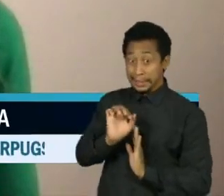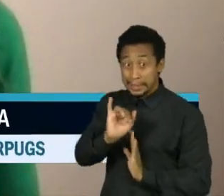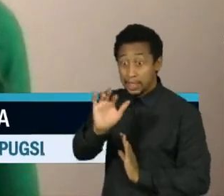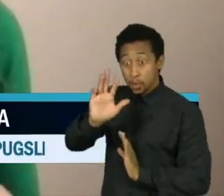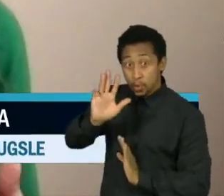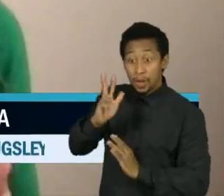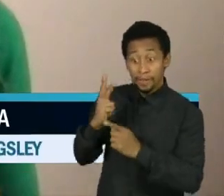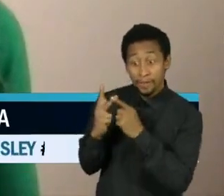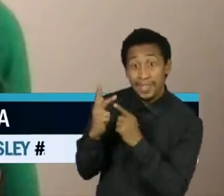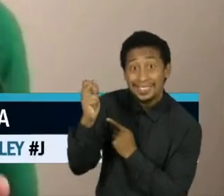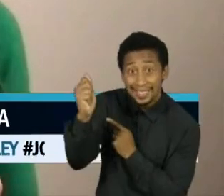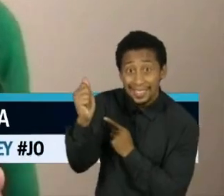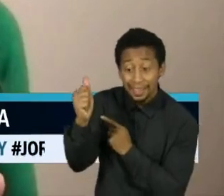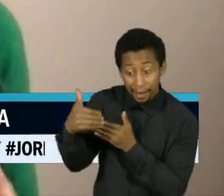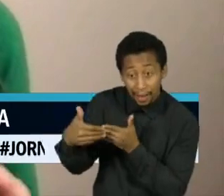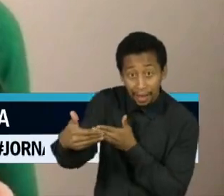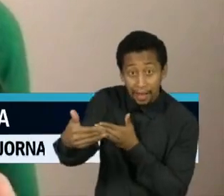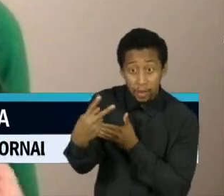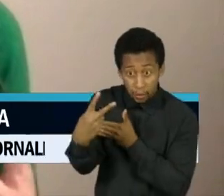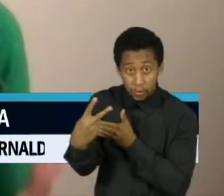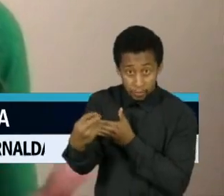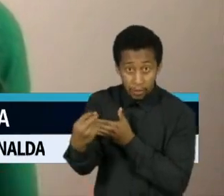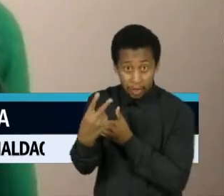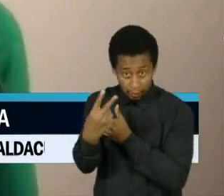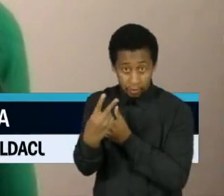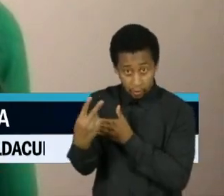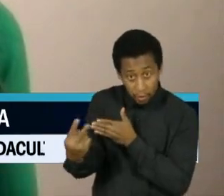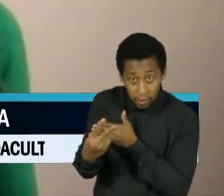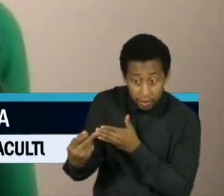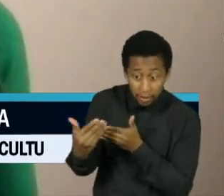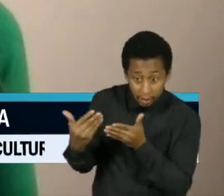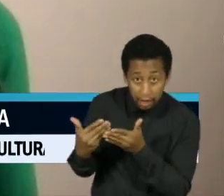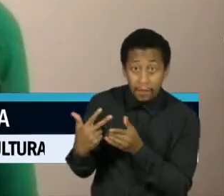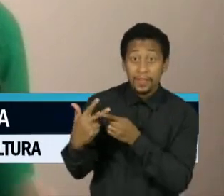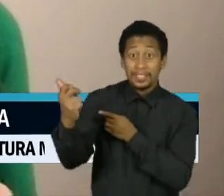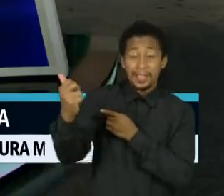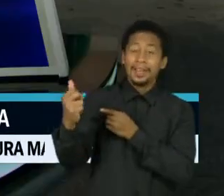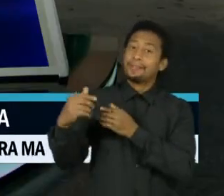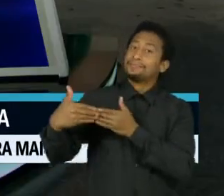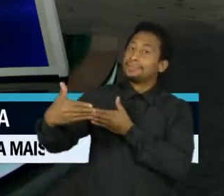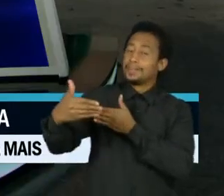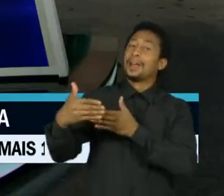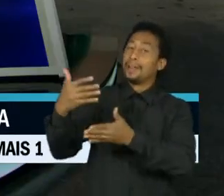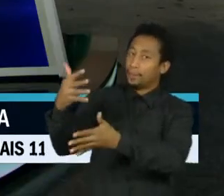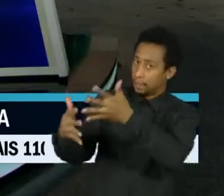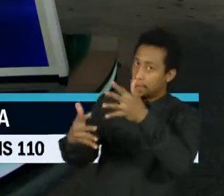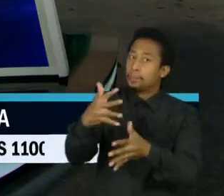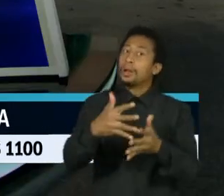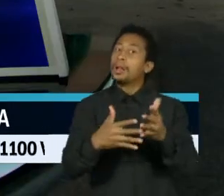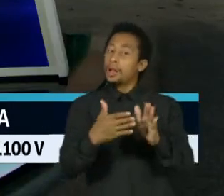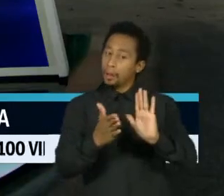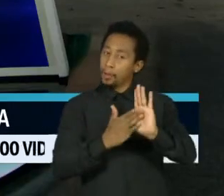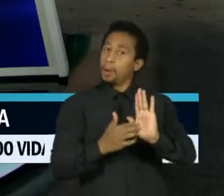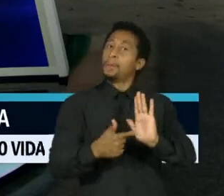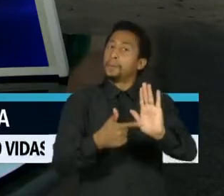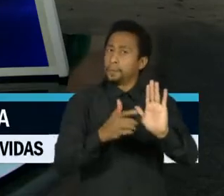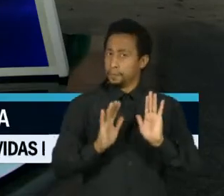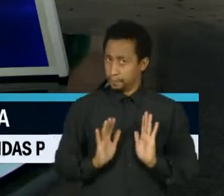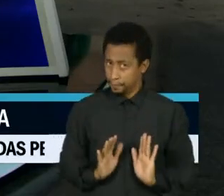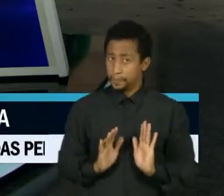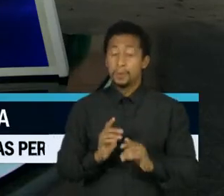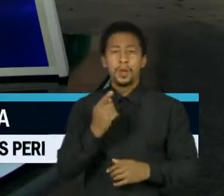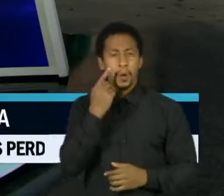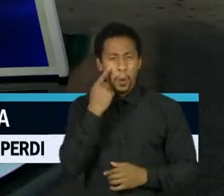isso completa ou aprofunda um ciclo de esvaziamento dos poderes do presidente. Se a gente pensar com as emendas